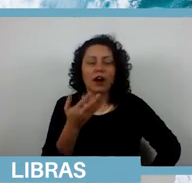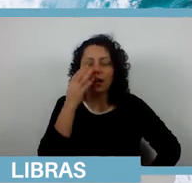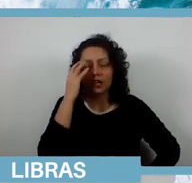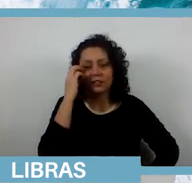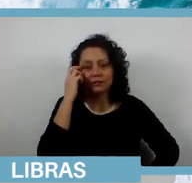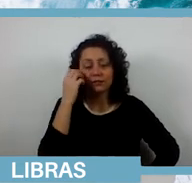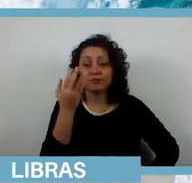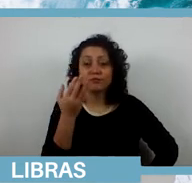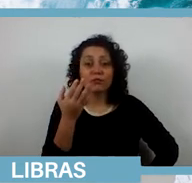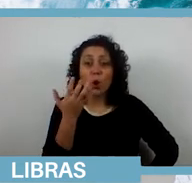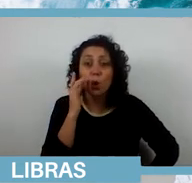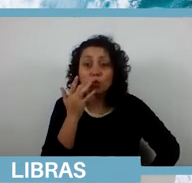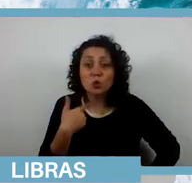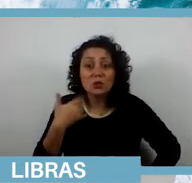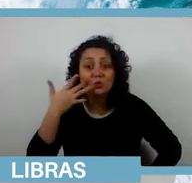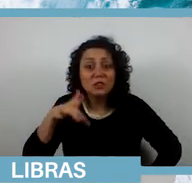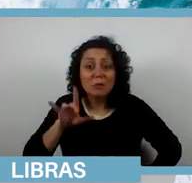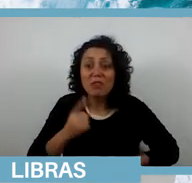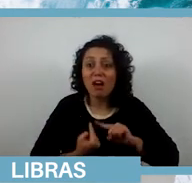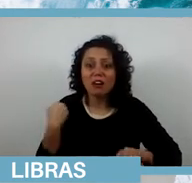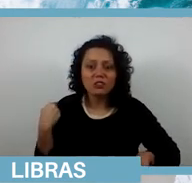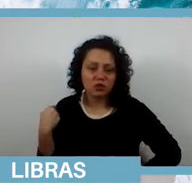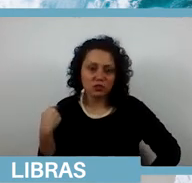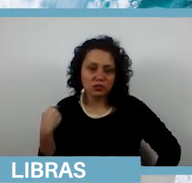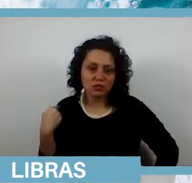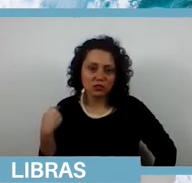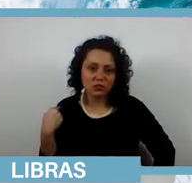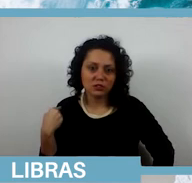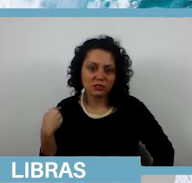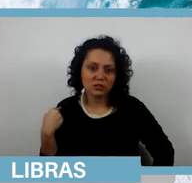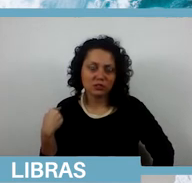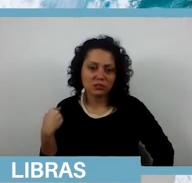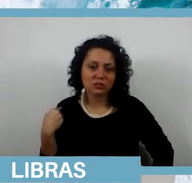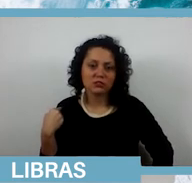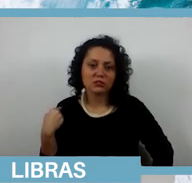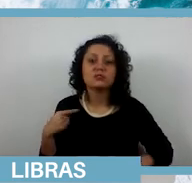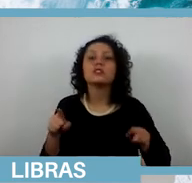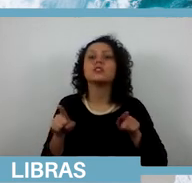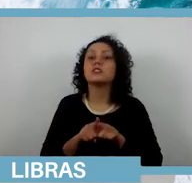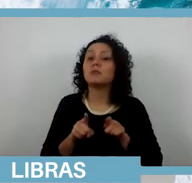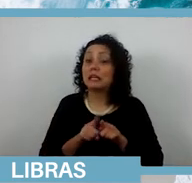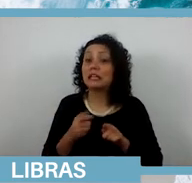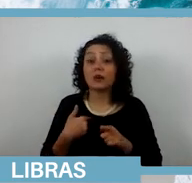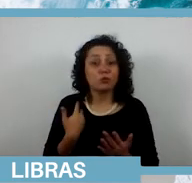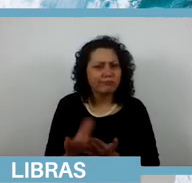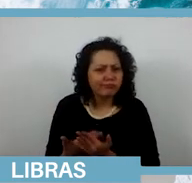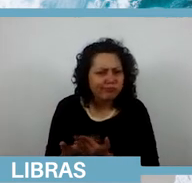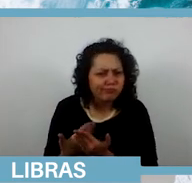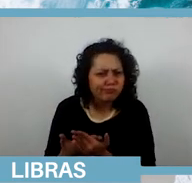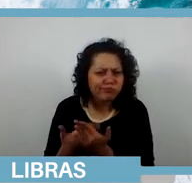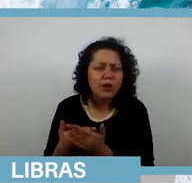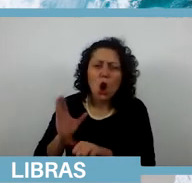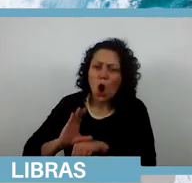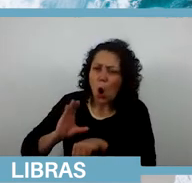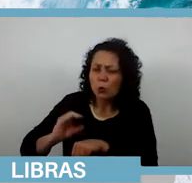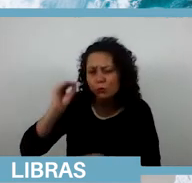um novo custo que eu não estava considerando antes, né? Nisso tudo também fiz uma série de cursos, né? Fui me capacitando aos poucos,